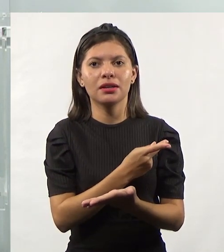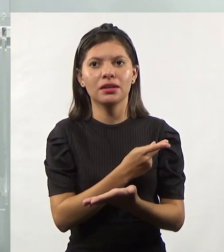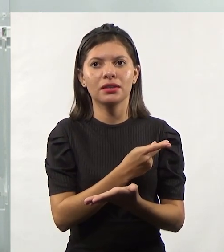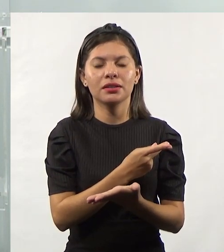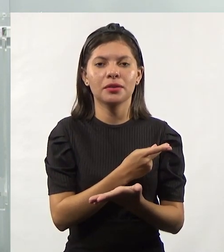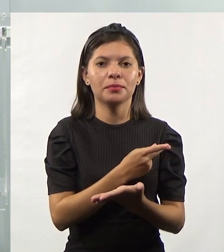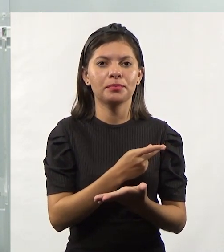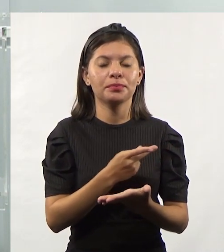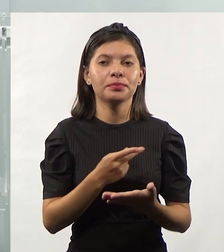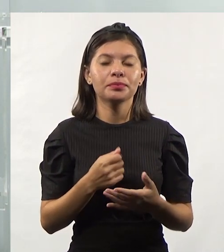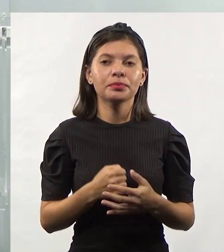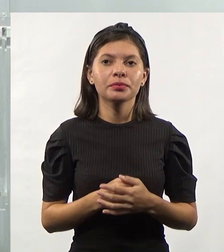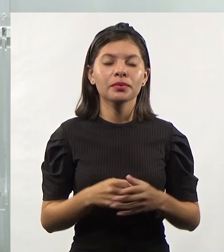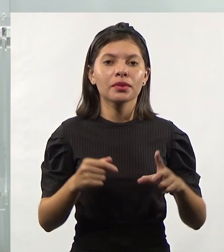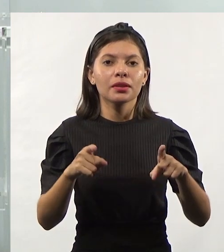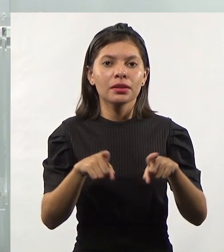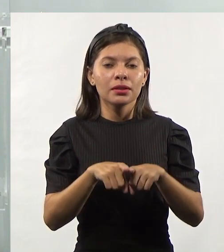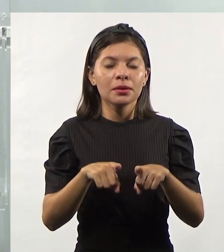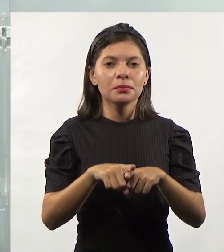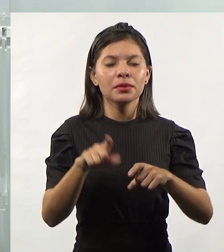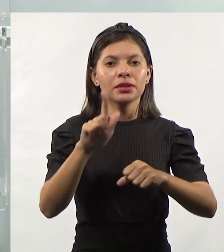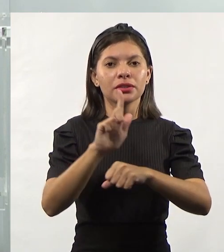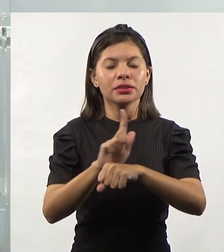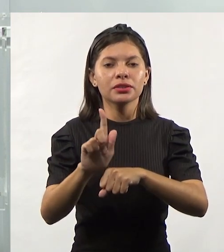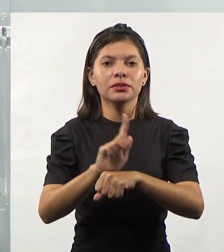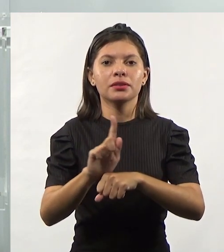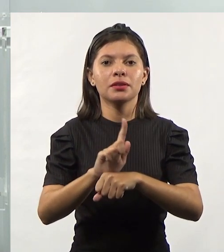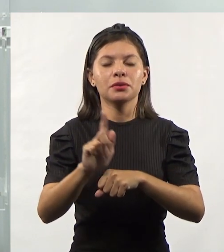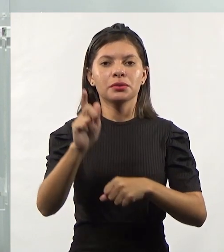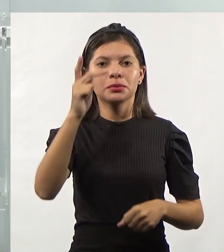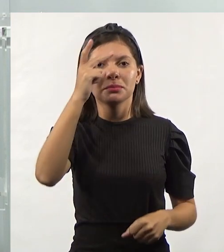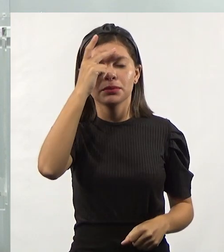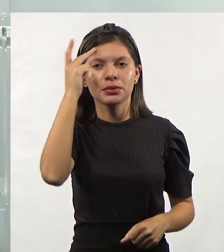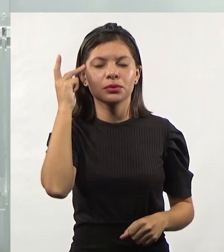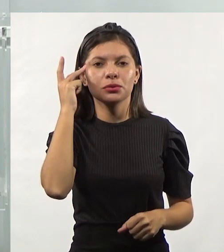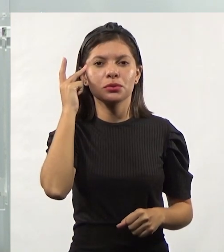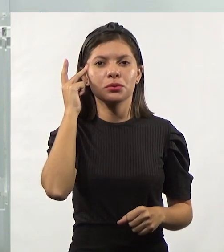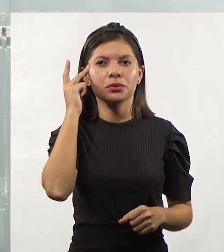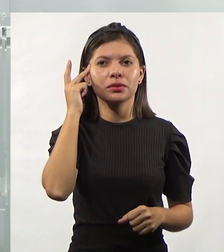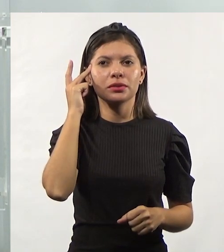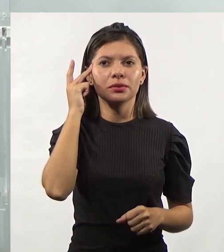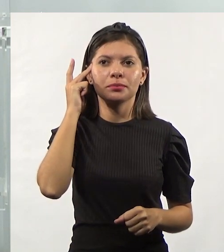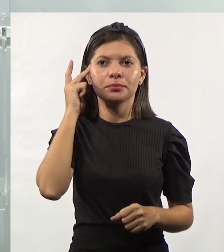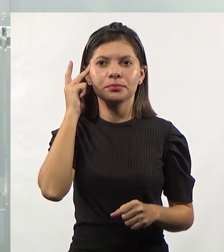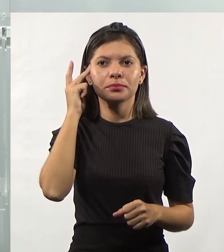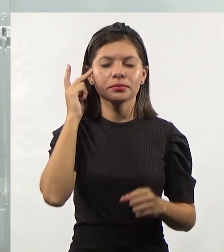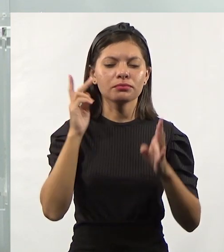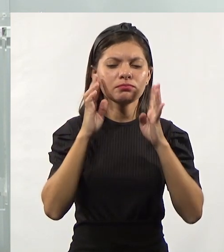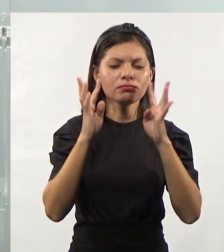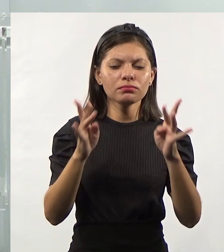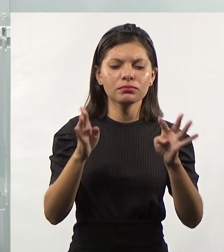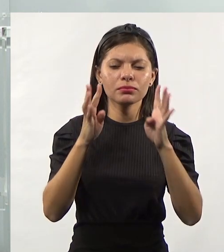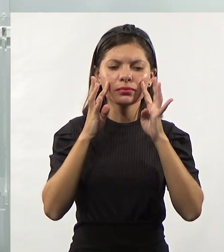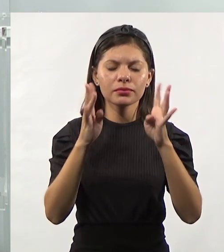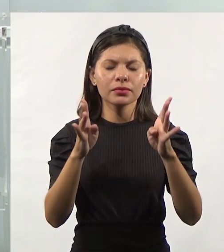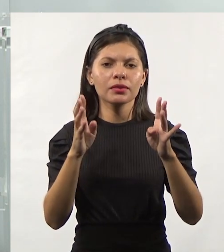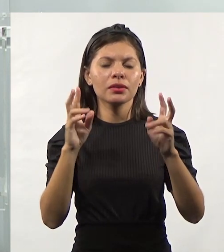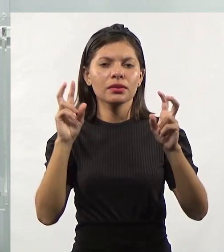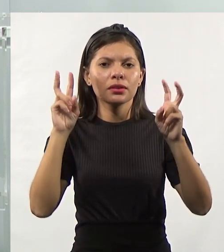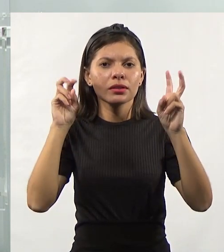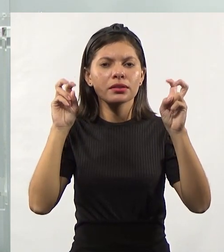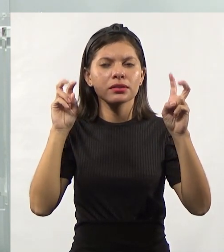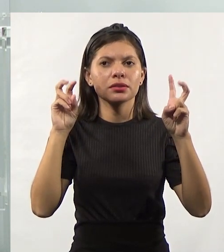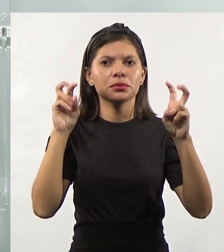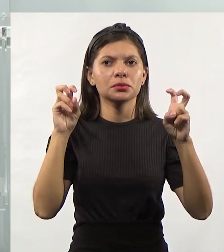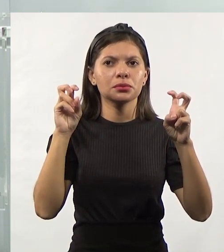que elas disseram. Então, a gente também, enquanto gestão de pessoas, a gente precisa estar ligado nesses assuntos.